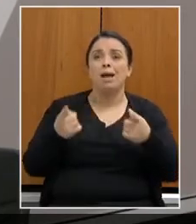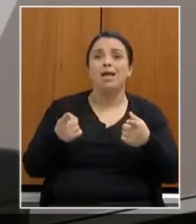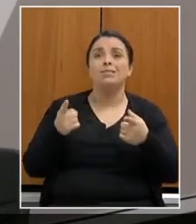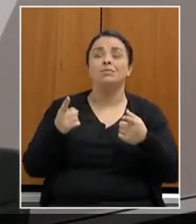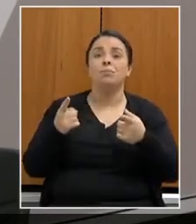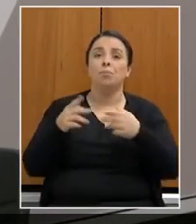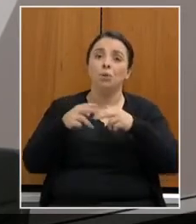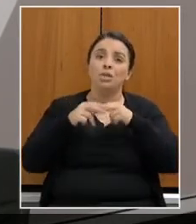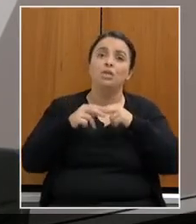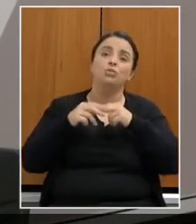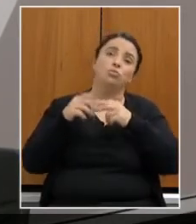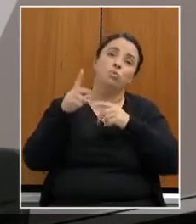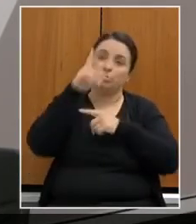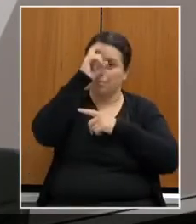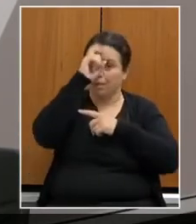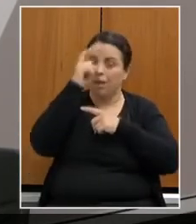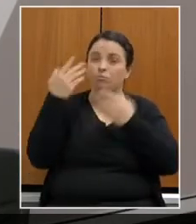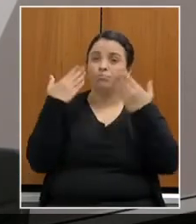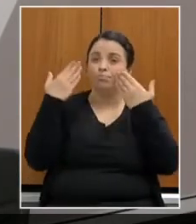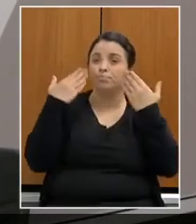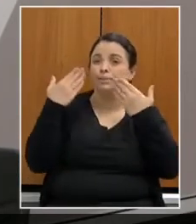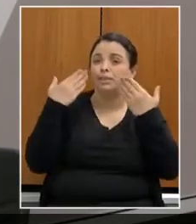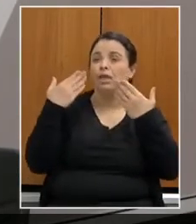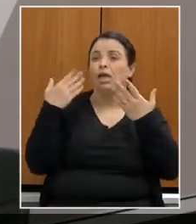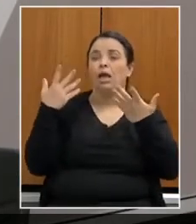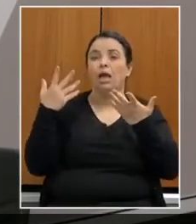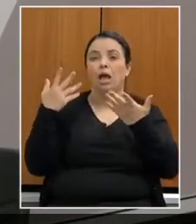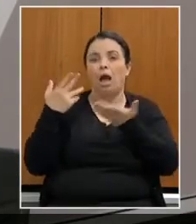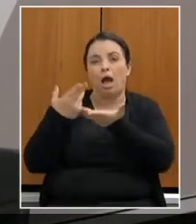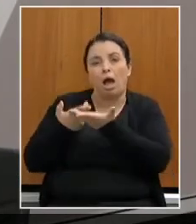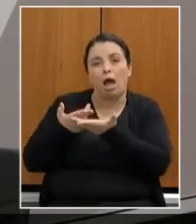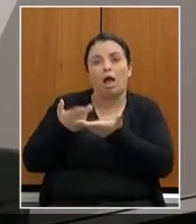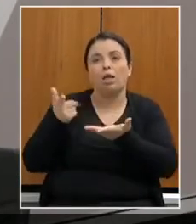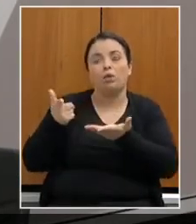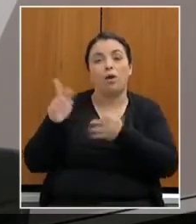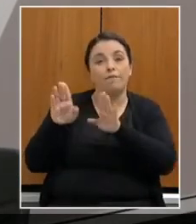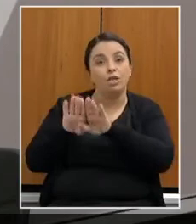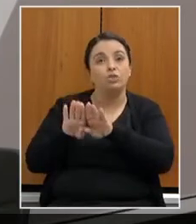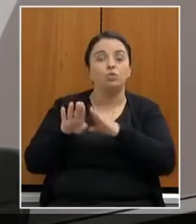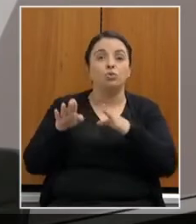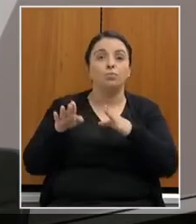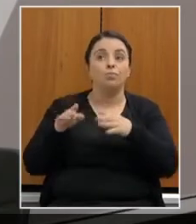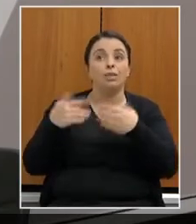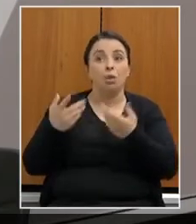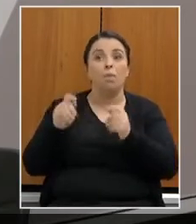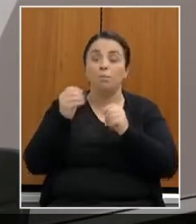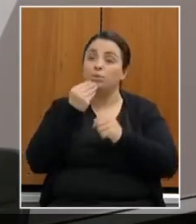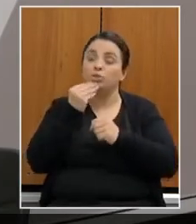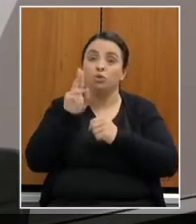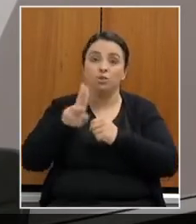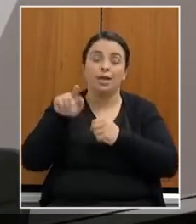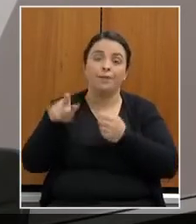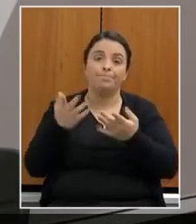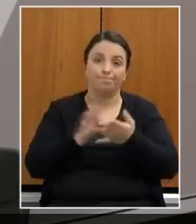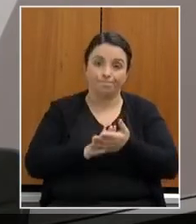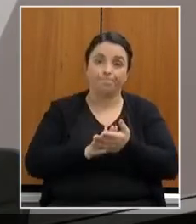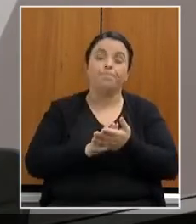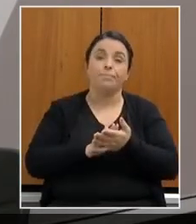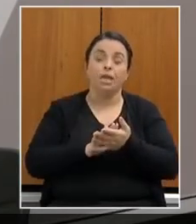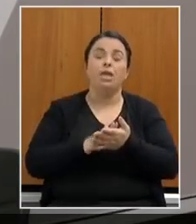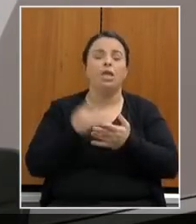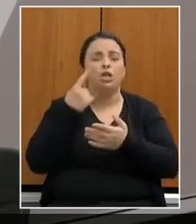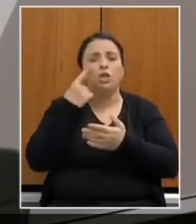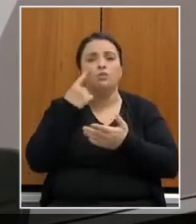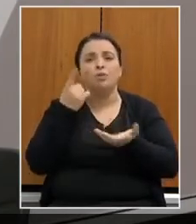enviesado a discussão e fechado Galba Veloso durante a pandemia a gente viu índices sobre questão de saúde mental das pessoas